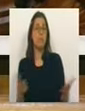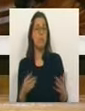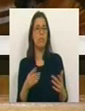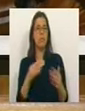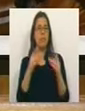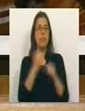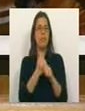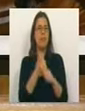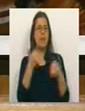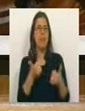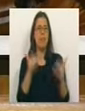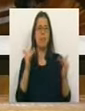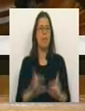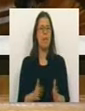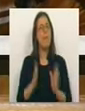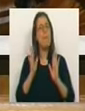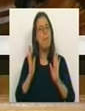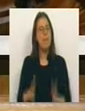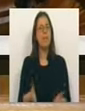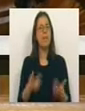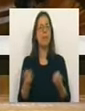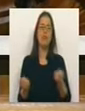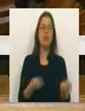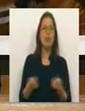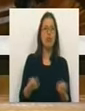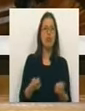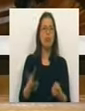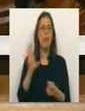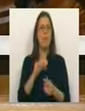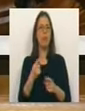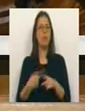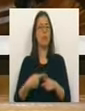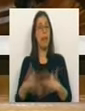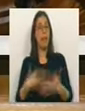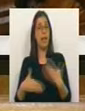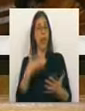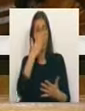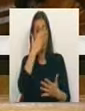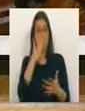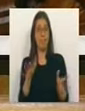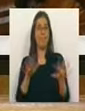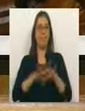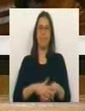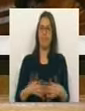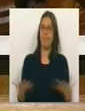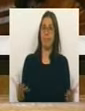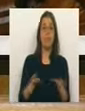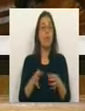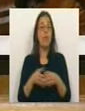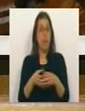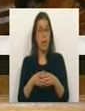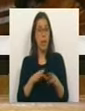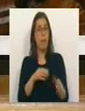menor performance e ser necessário uma gestão mais dinâmica. Ironicamente, a equipa